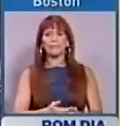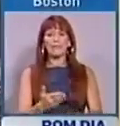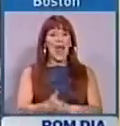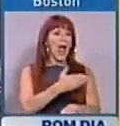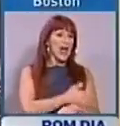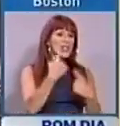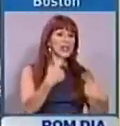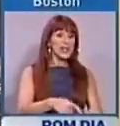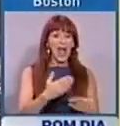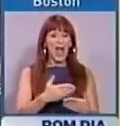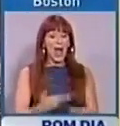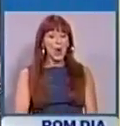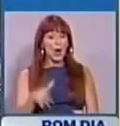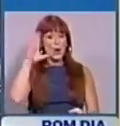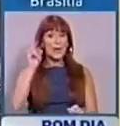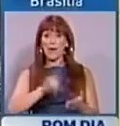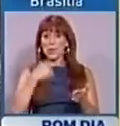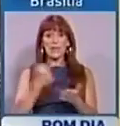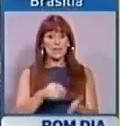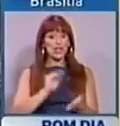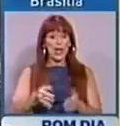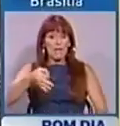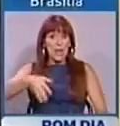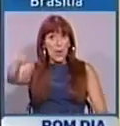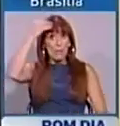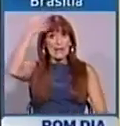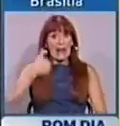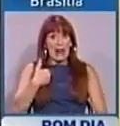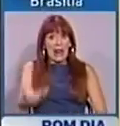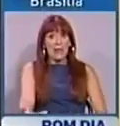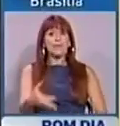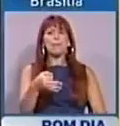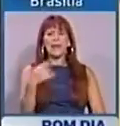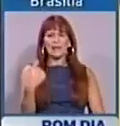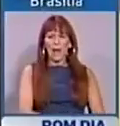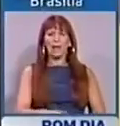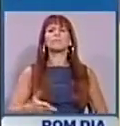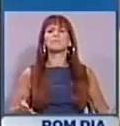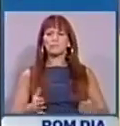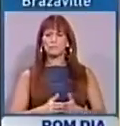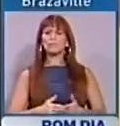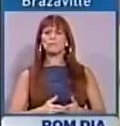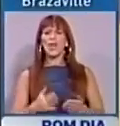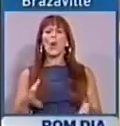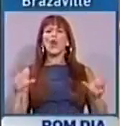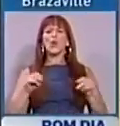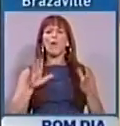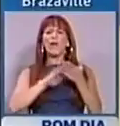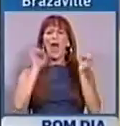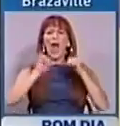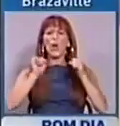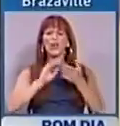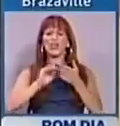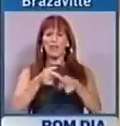do Papa, agora não sei, mas eu sempre escrevi com P. Foi assim que eu aprendi. Leva P. Leva? Leva. Mas agora com o novo acordo ainda